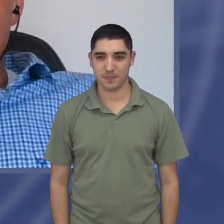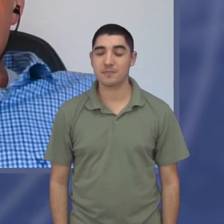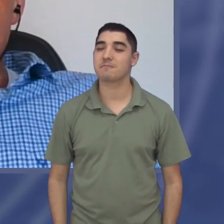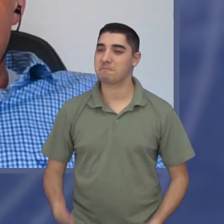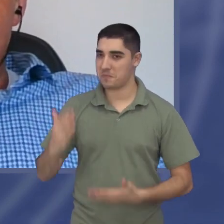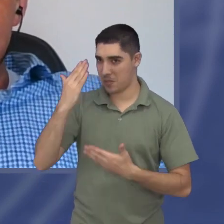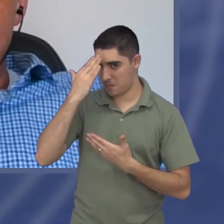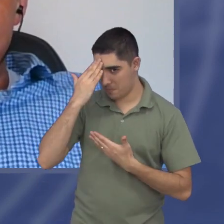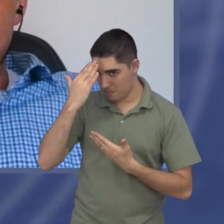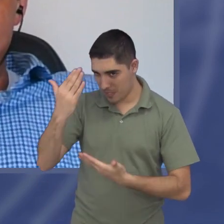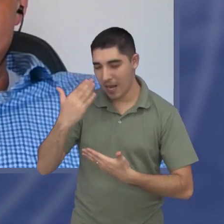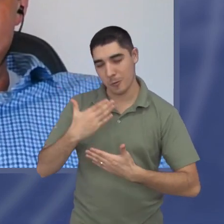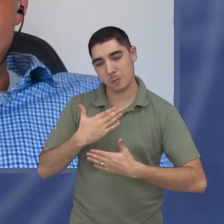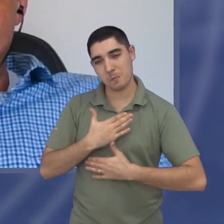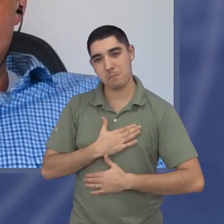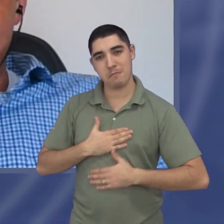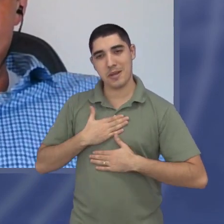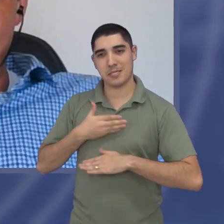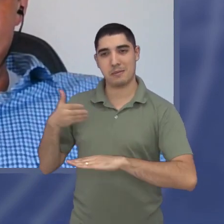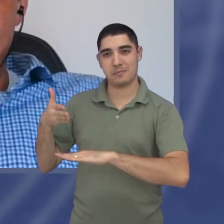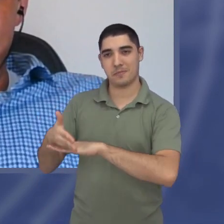Muito obrigado, é um prazer.